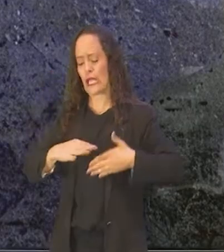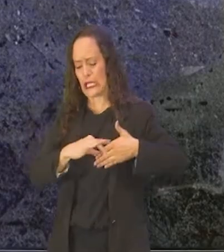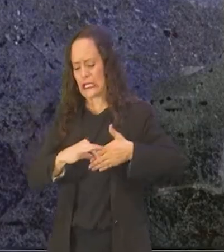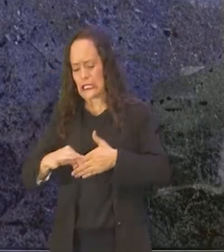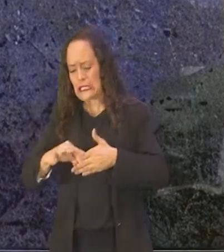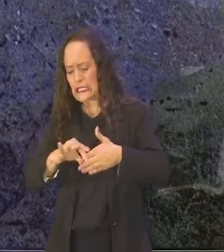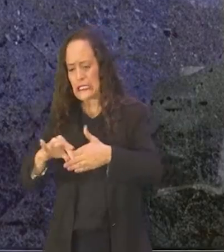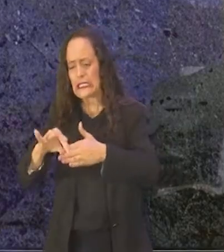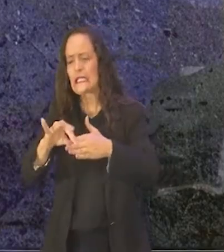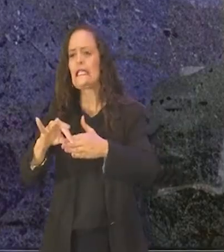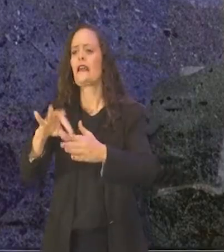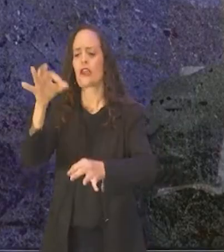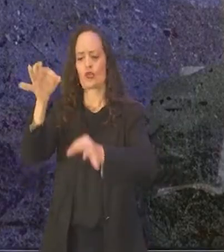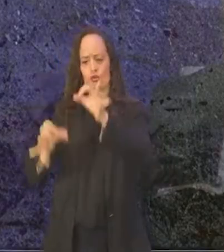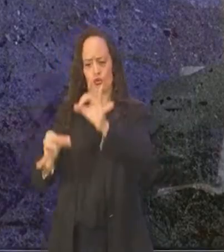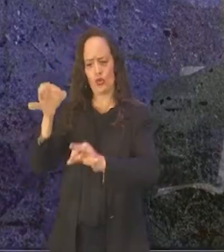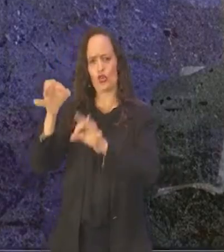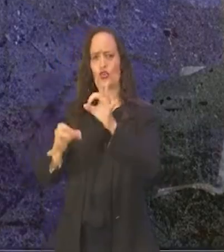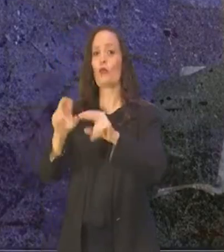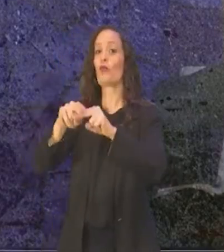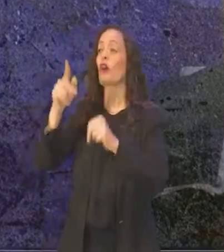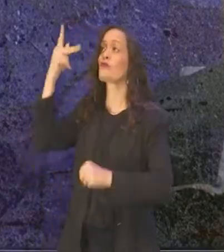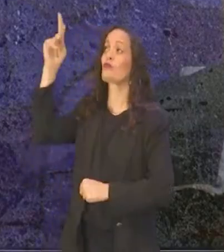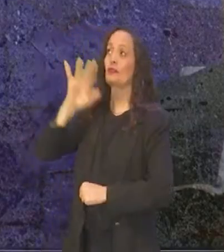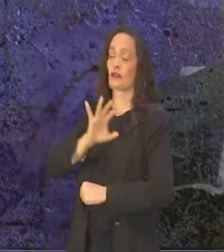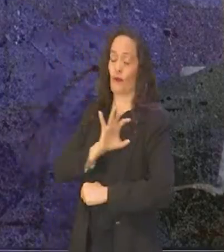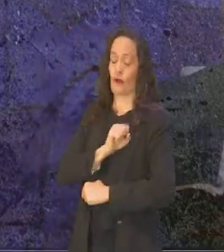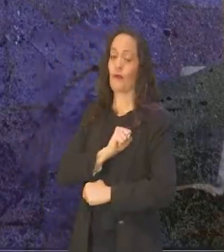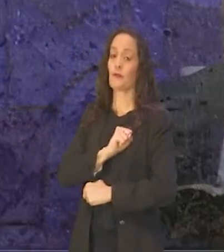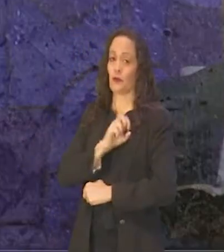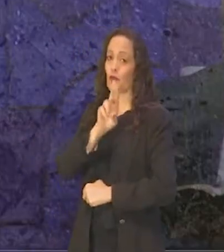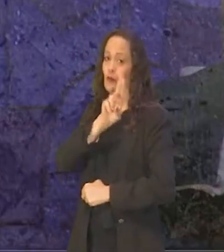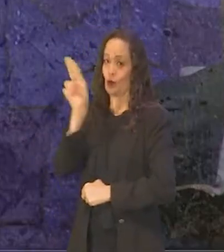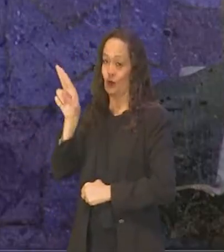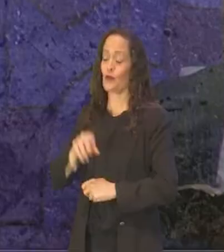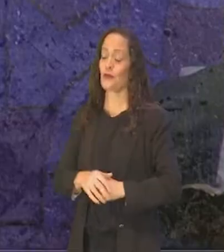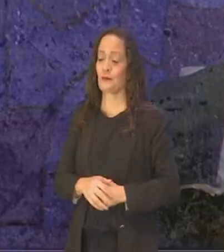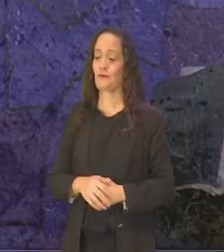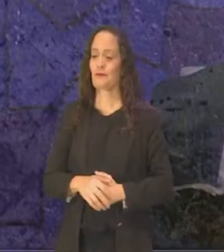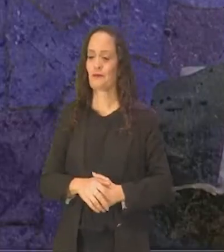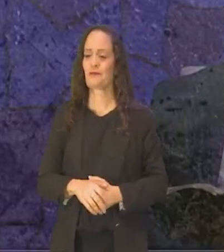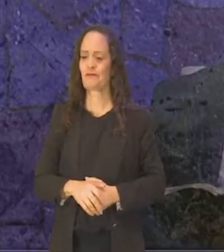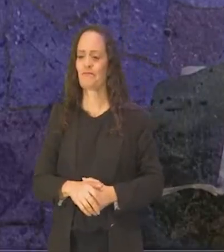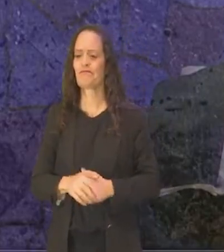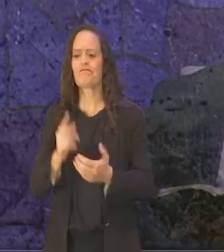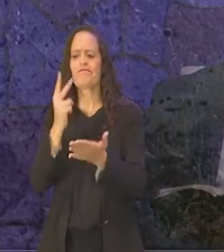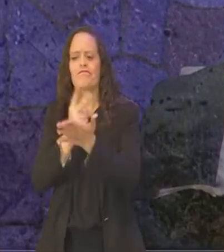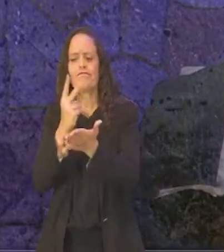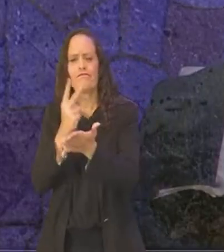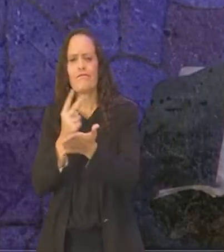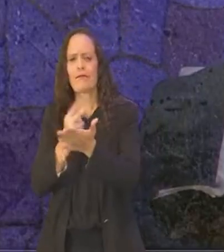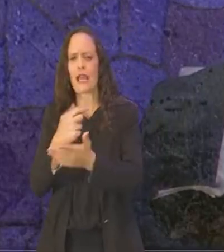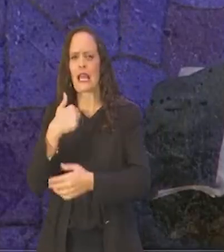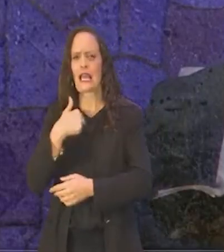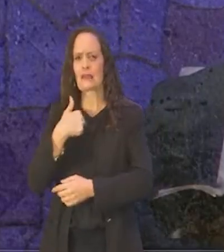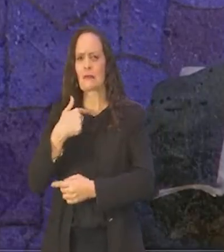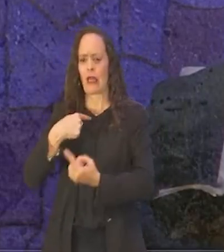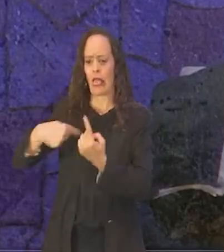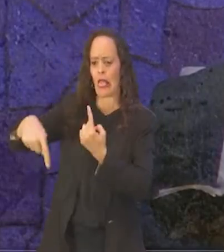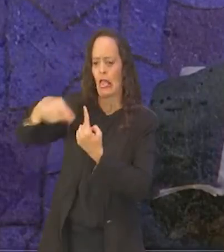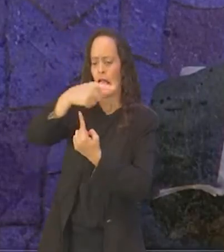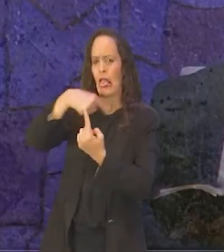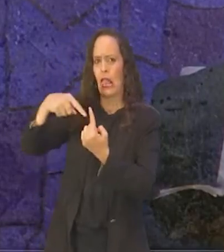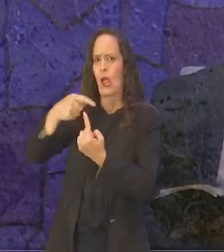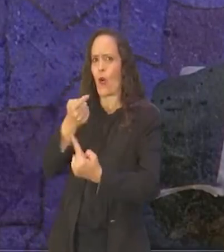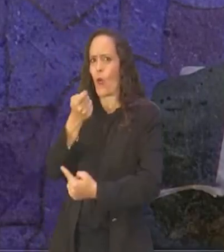pelas veredas da justiça, por amor de seu nome. Ainda que eu ande pelo vale da sombra